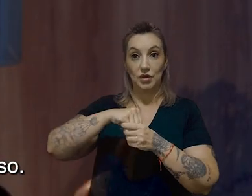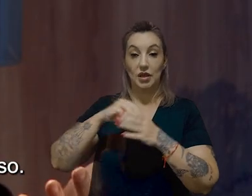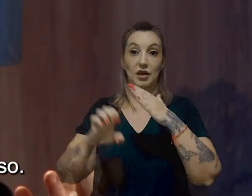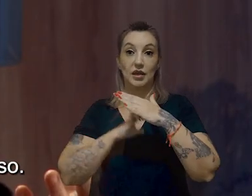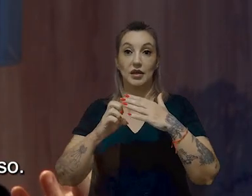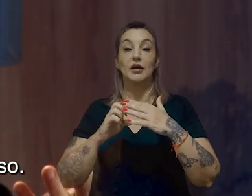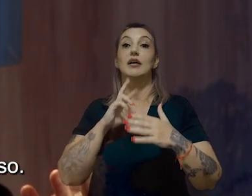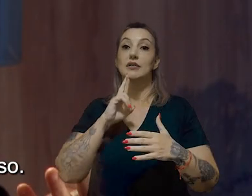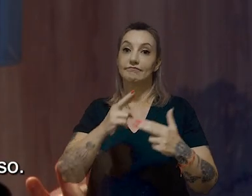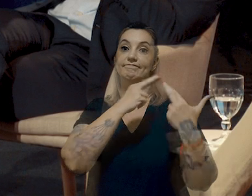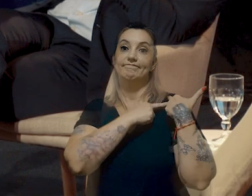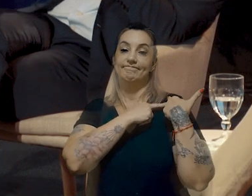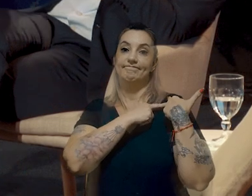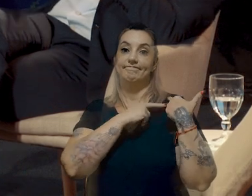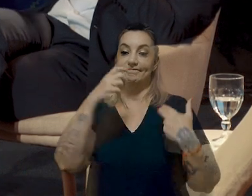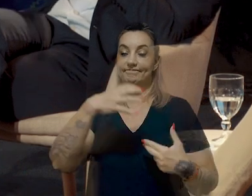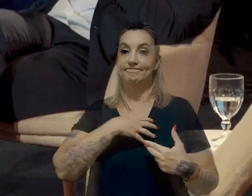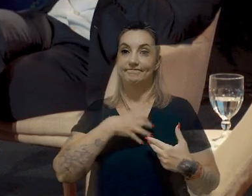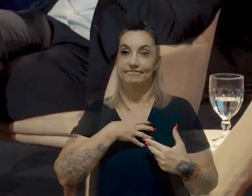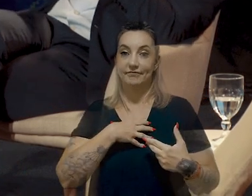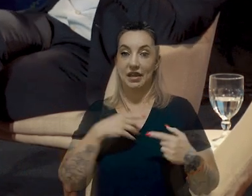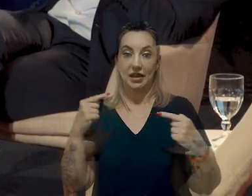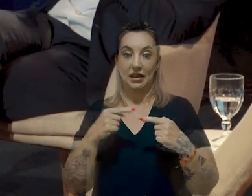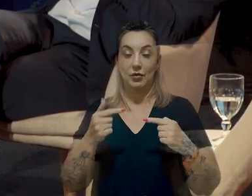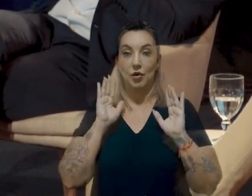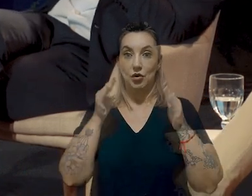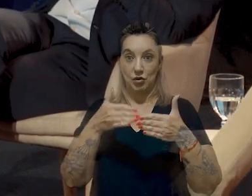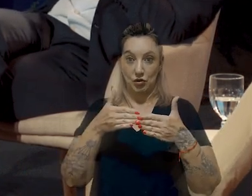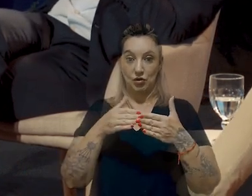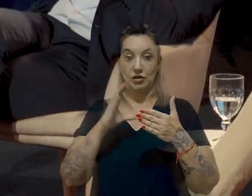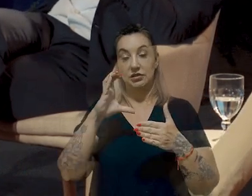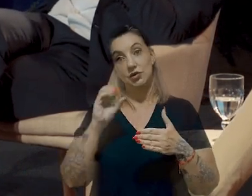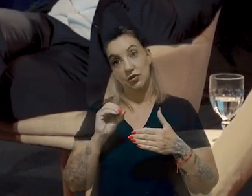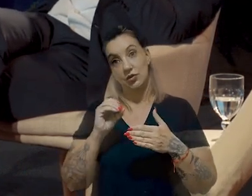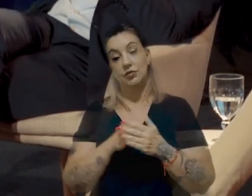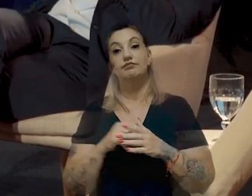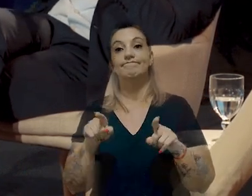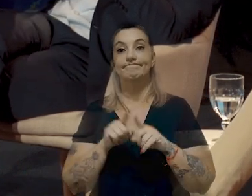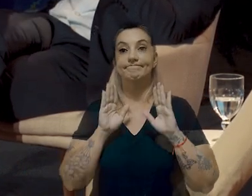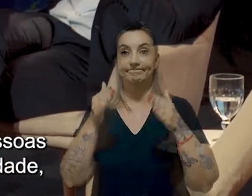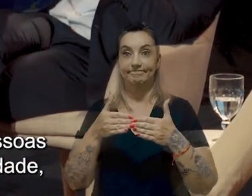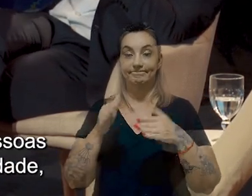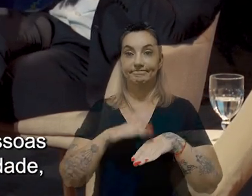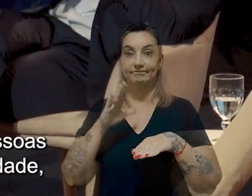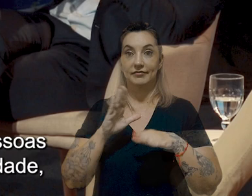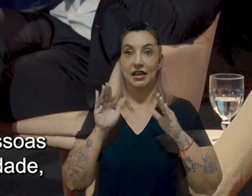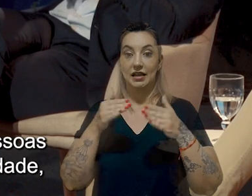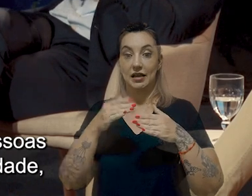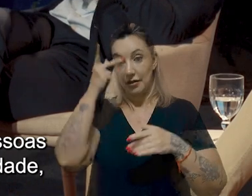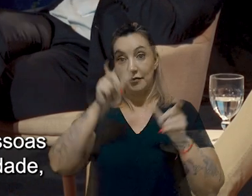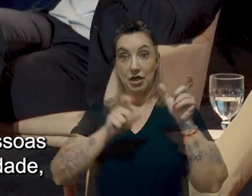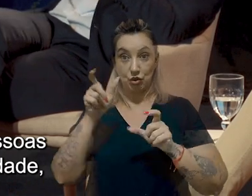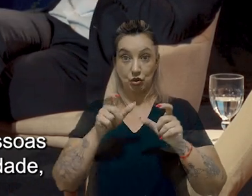da companhia que a companhia Responda para isso então a imagem da companhia ela tá muito menos centrada no coo da companhia e tá muito mais cada vez mais tá